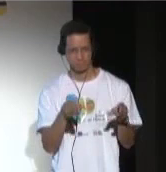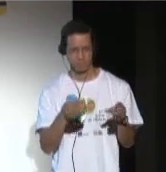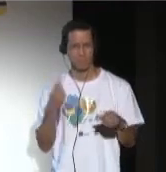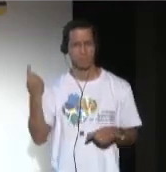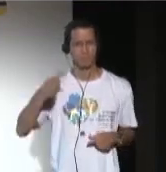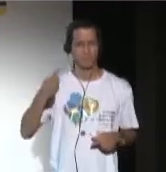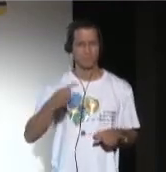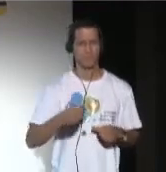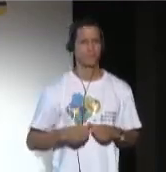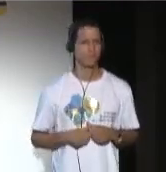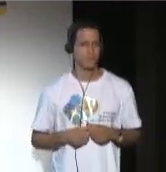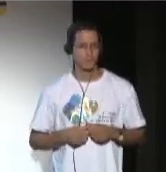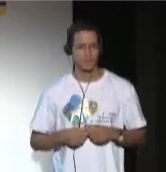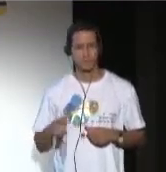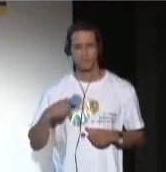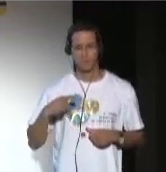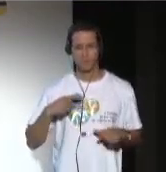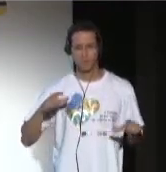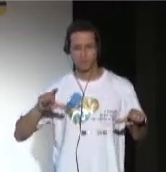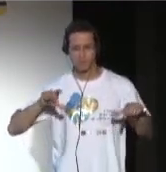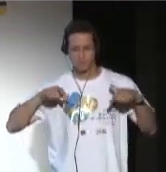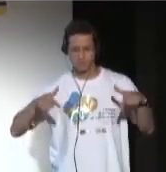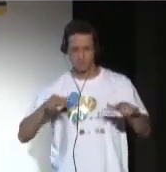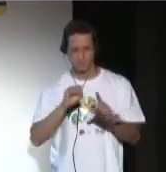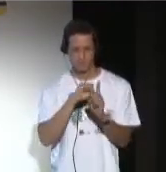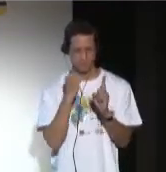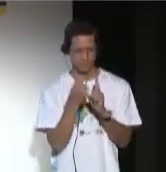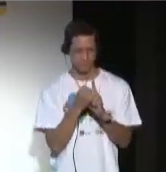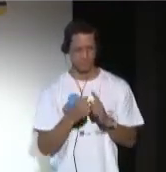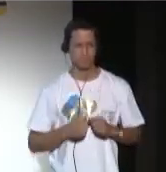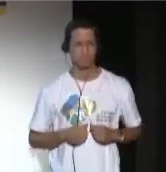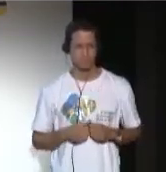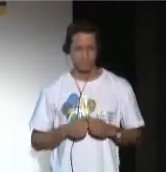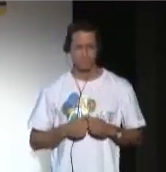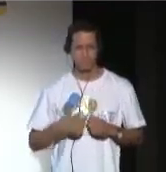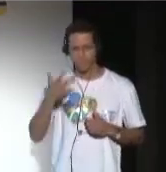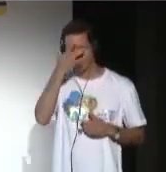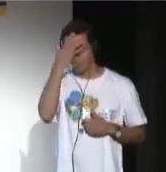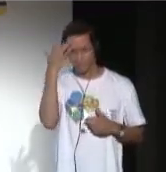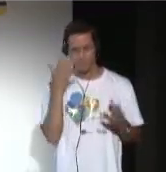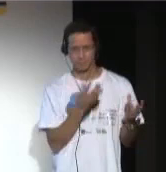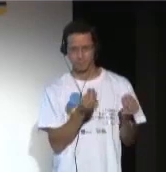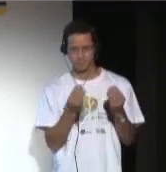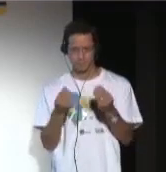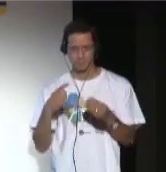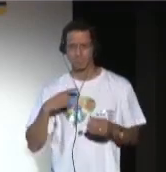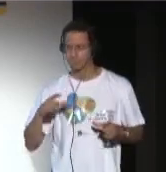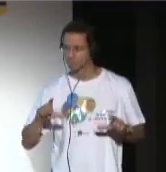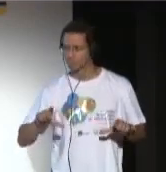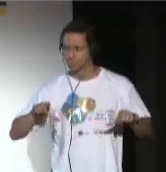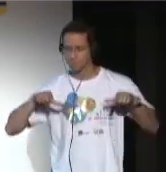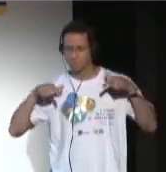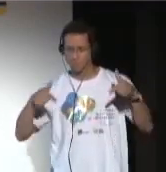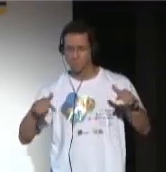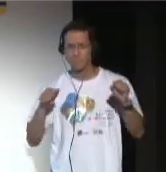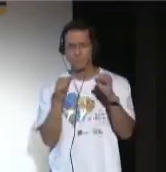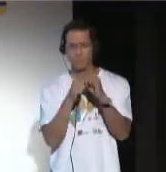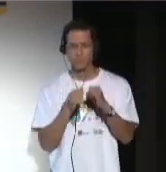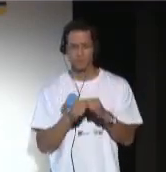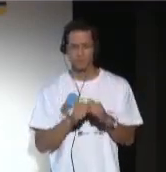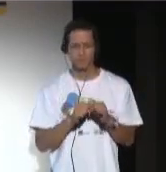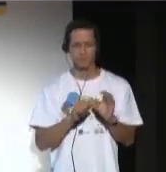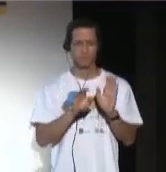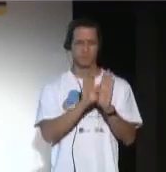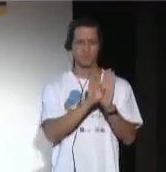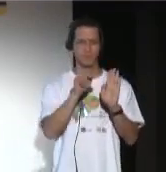primeiro lugar, a gente tem a iniciativa social. Muita gente aqui teve a iniciativa de fazer a base